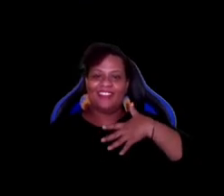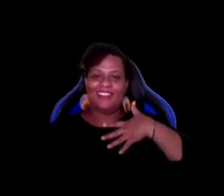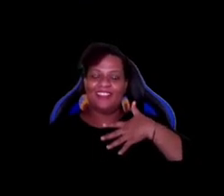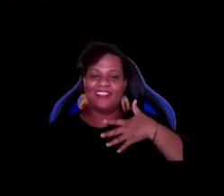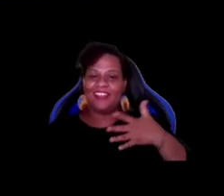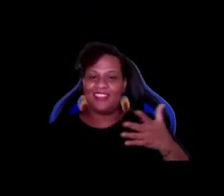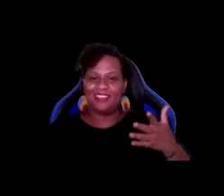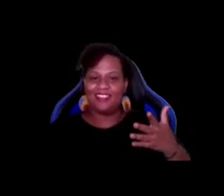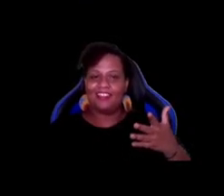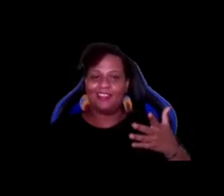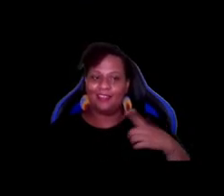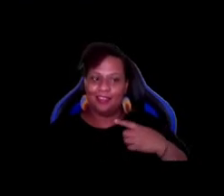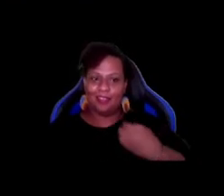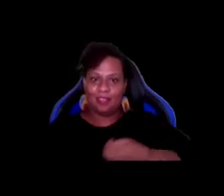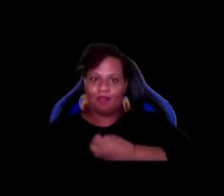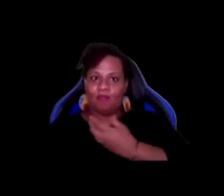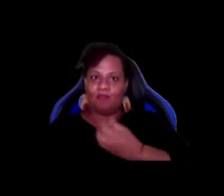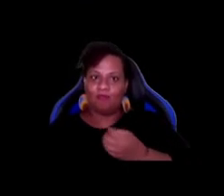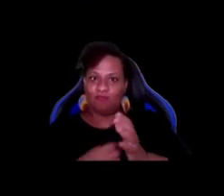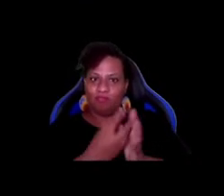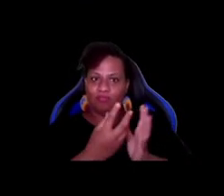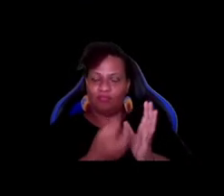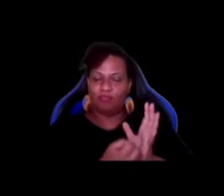um compositor, um cantor